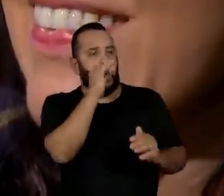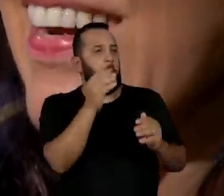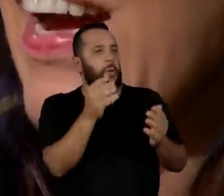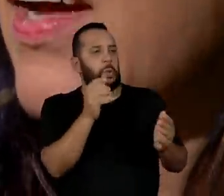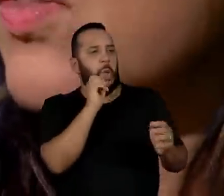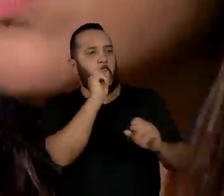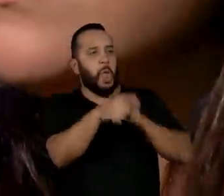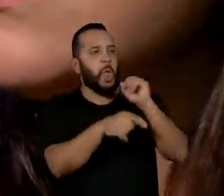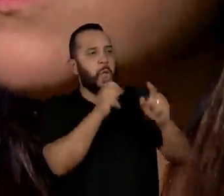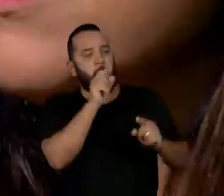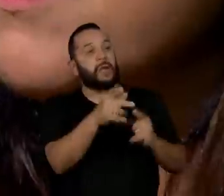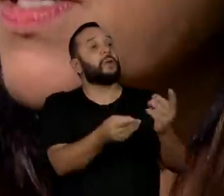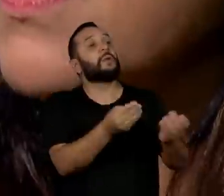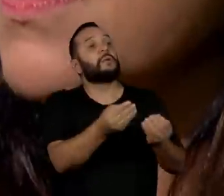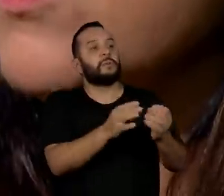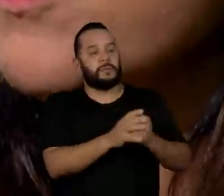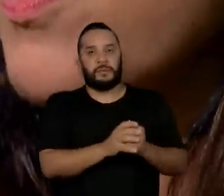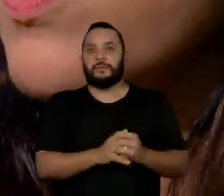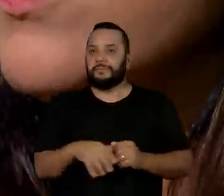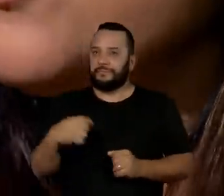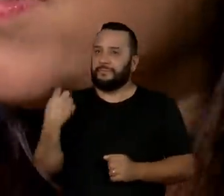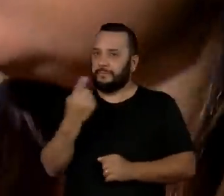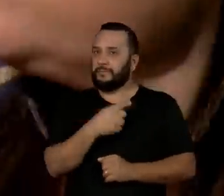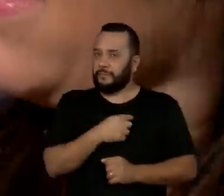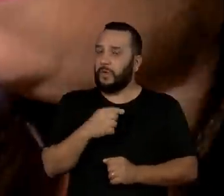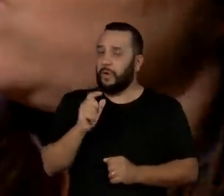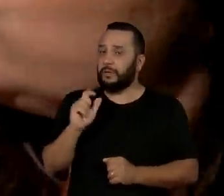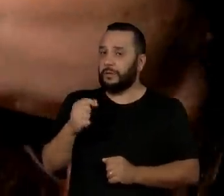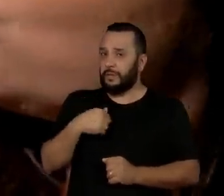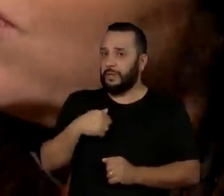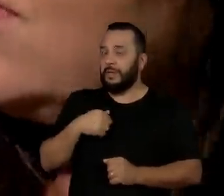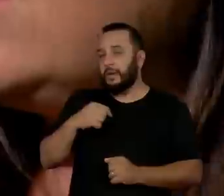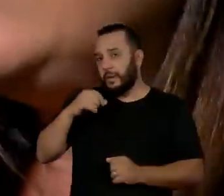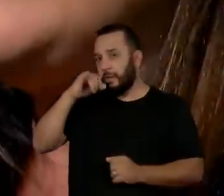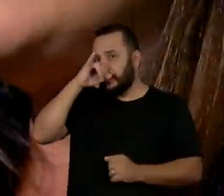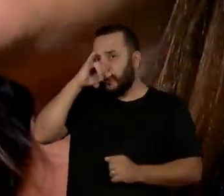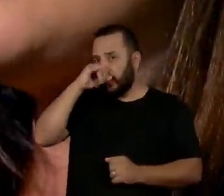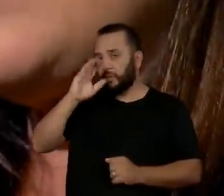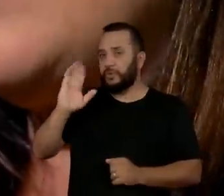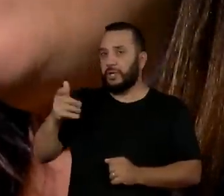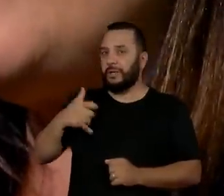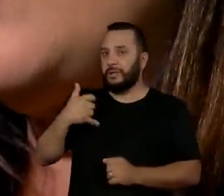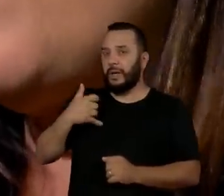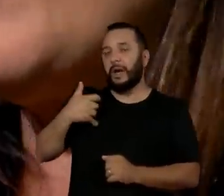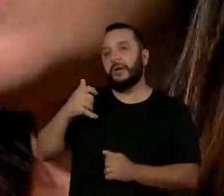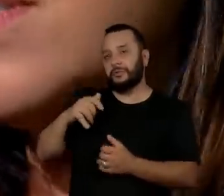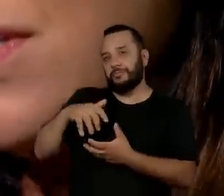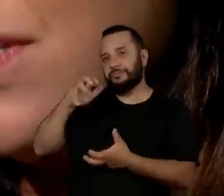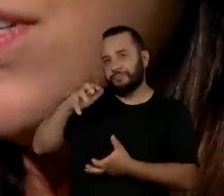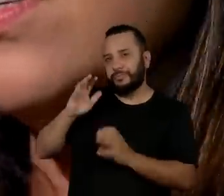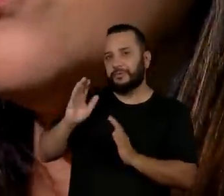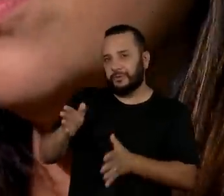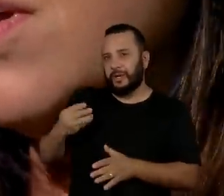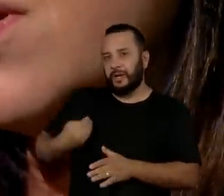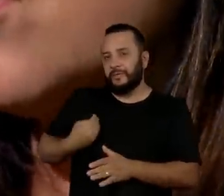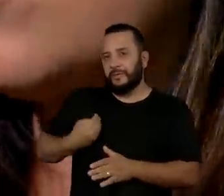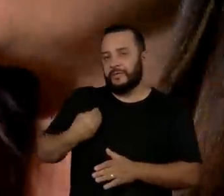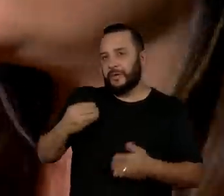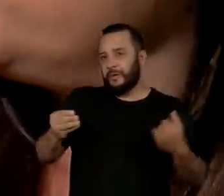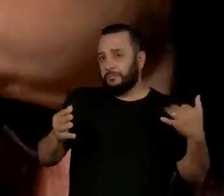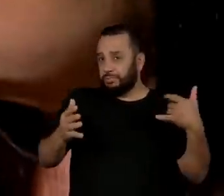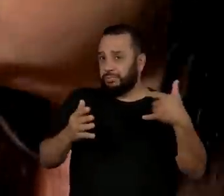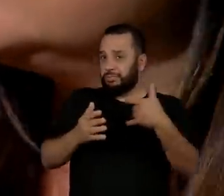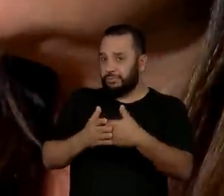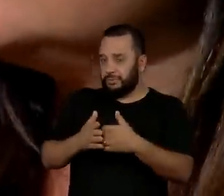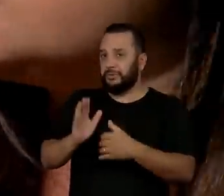aí nós estamos matando os porquinhos mais velhos que já viveram bastante que